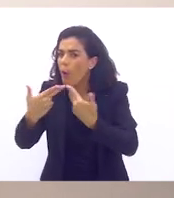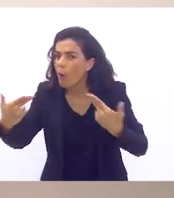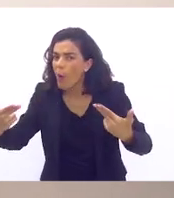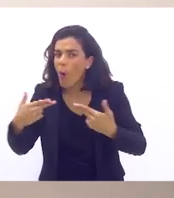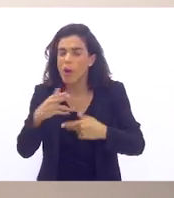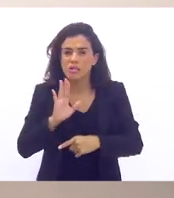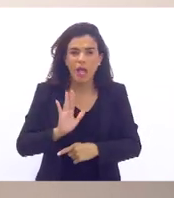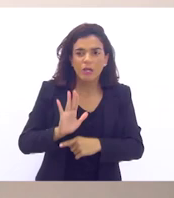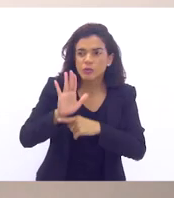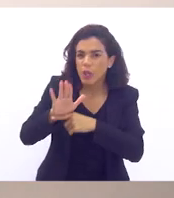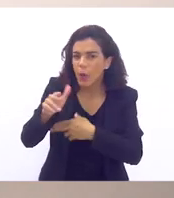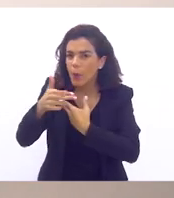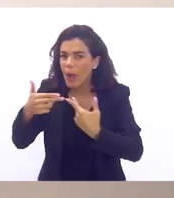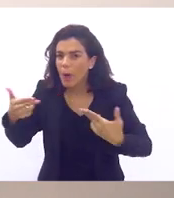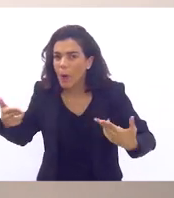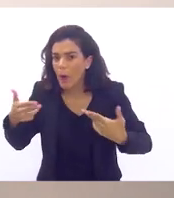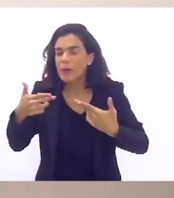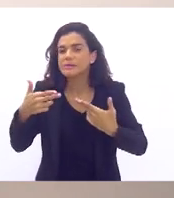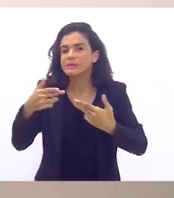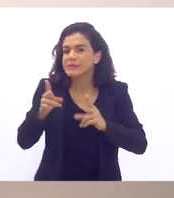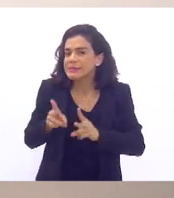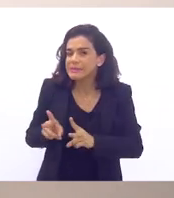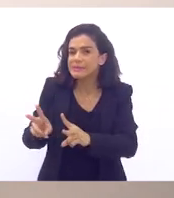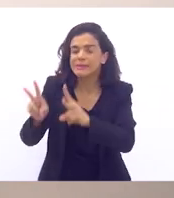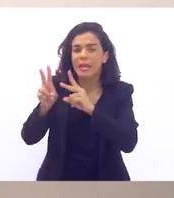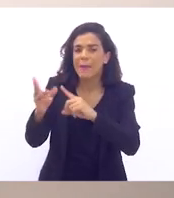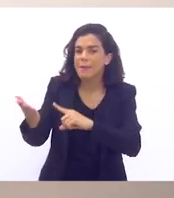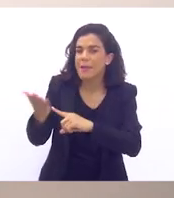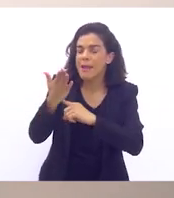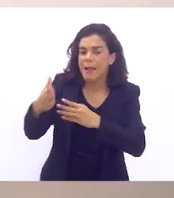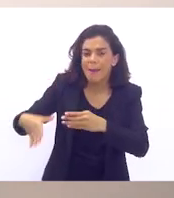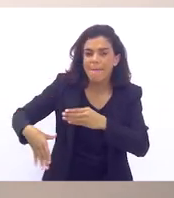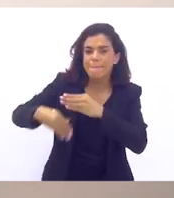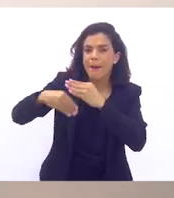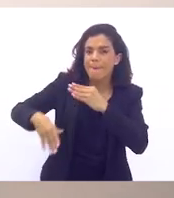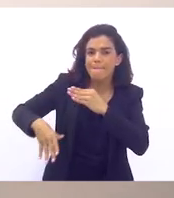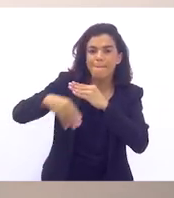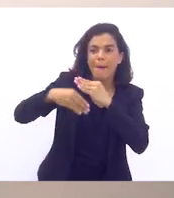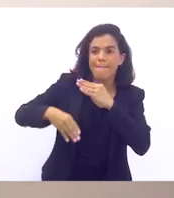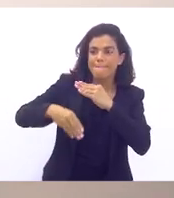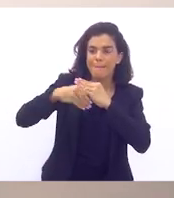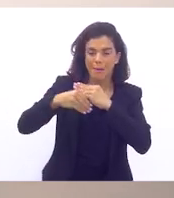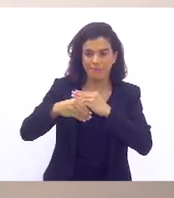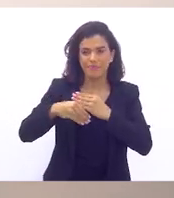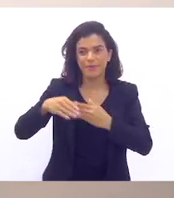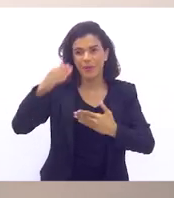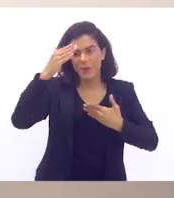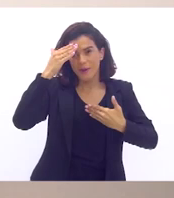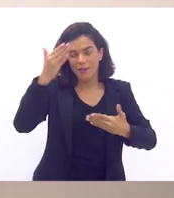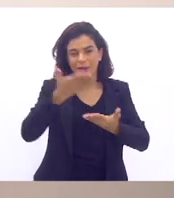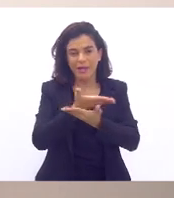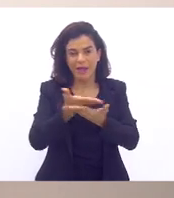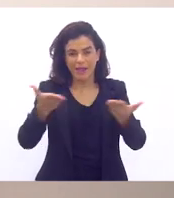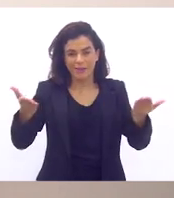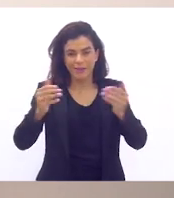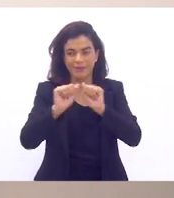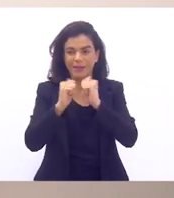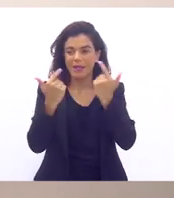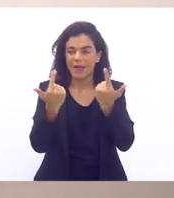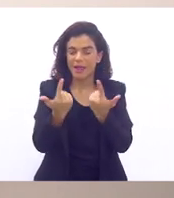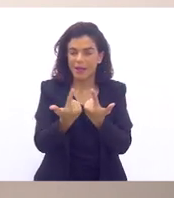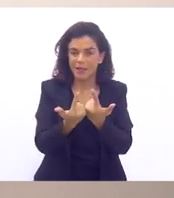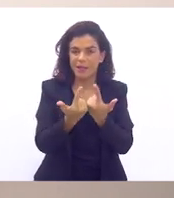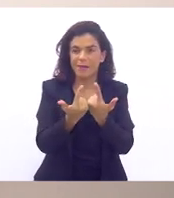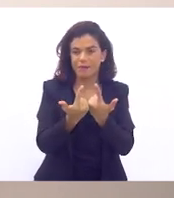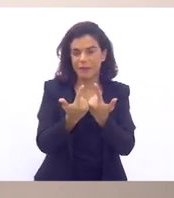tirar qualquer tipo de dúvida e querendo sempre agregar a nossa evento então muito obrigada a toda a casa muito obrigada a todos